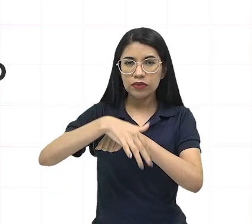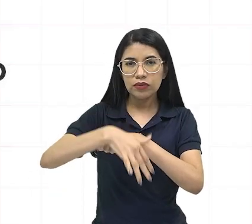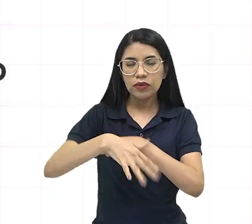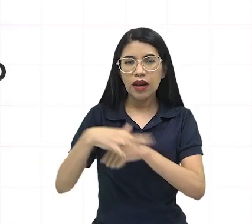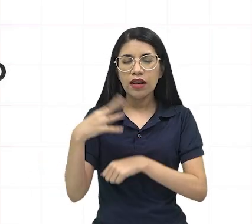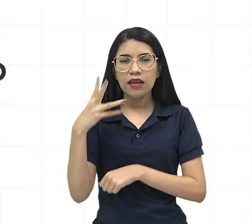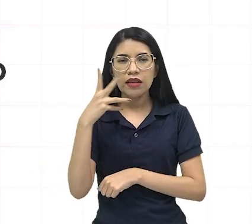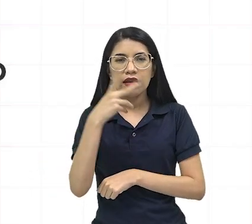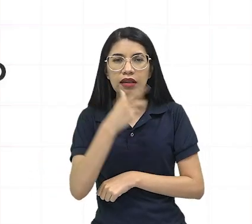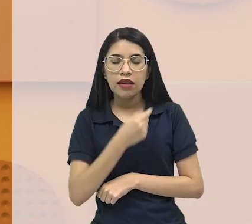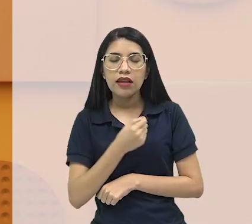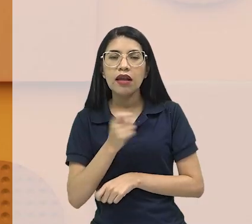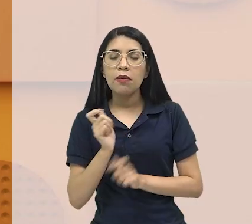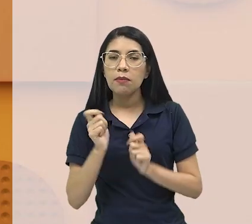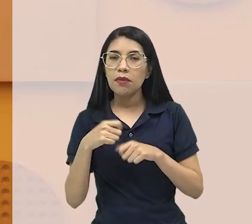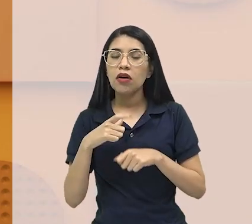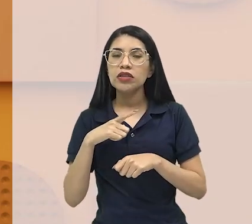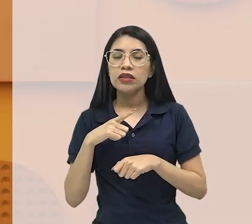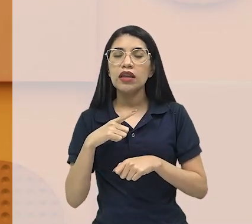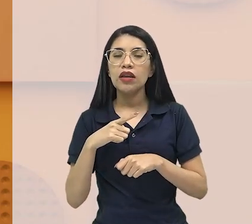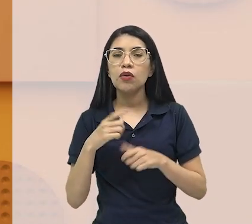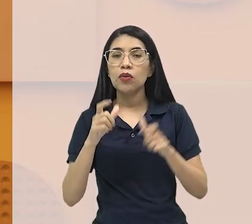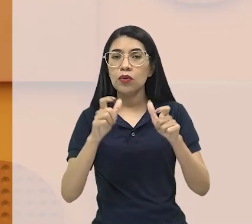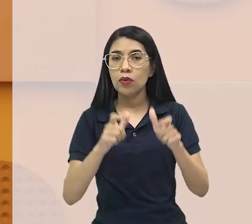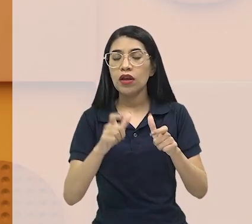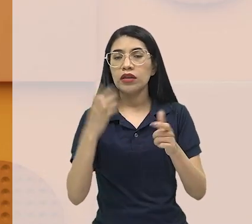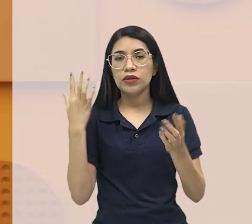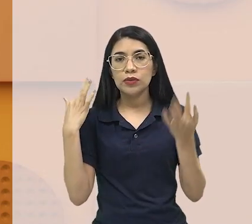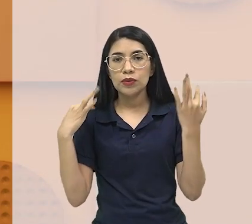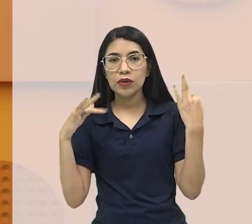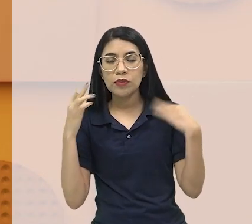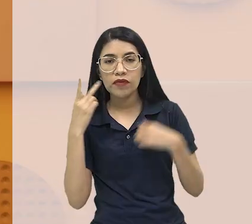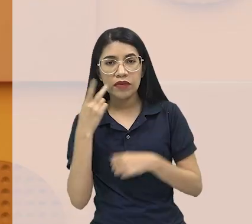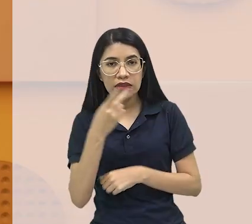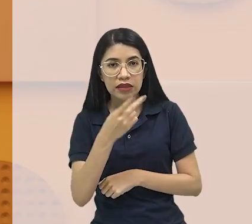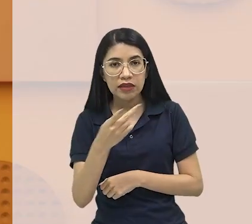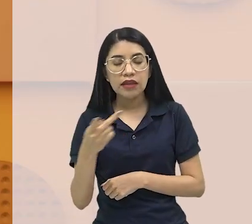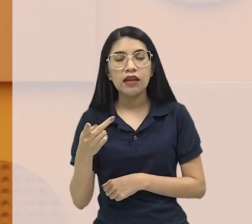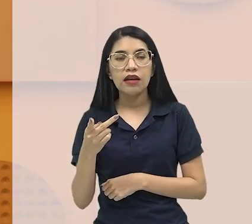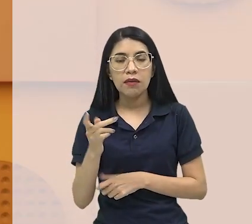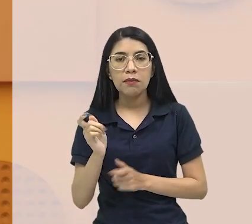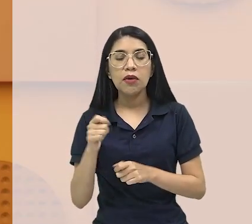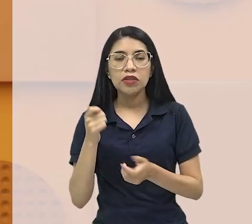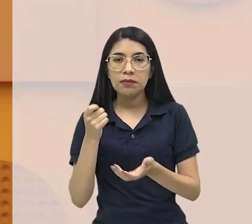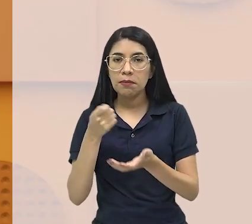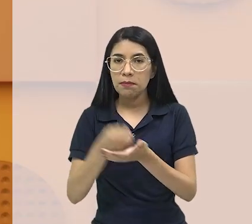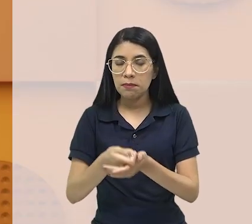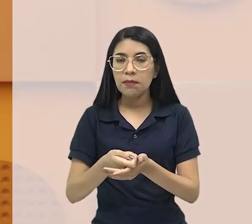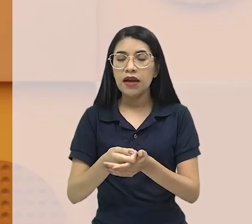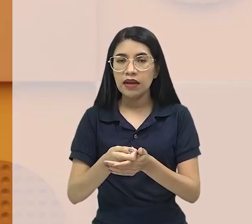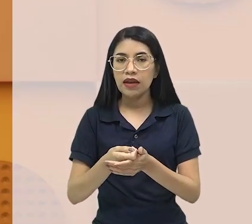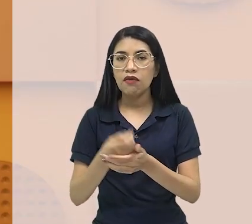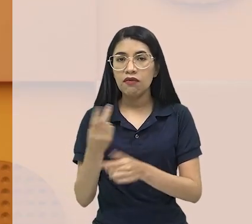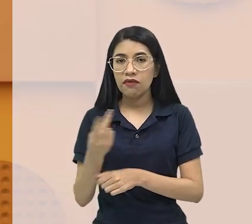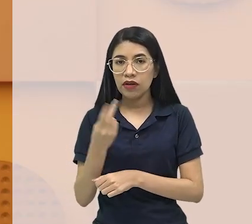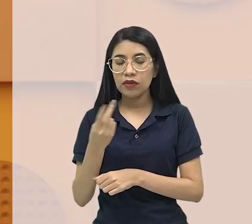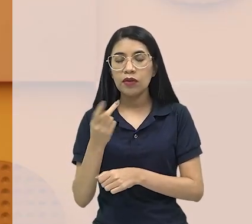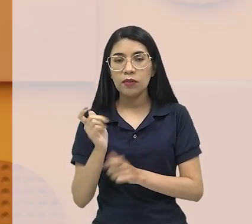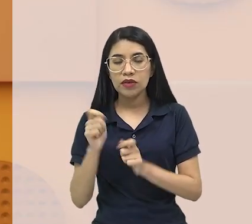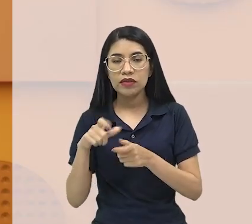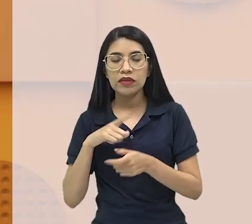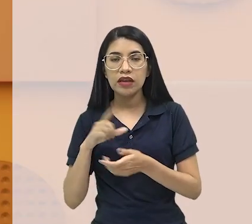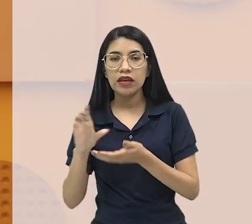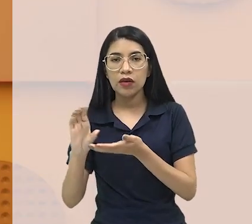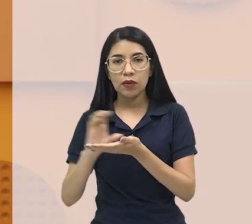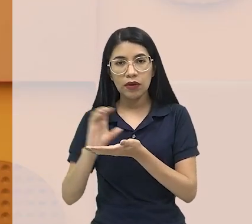ali, você pode fazer um ponto turístico de passeio, trazer turistas para visitar que pagam uma taxa, gerando renda para a